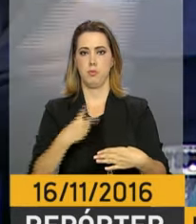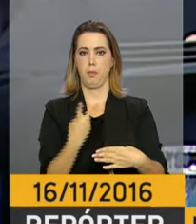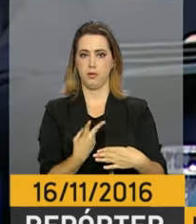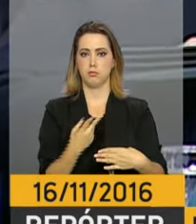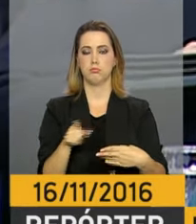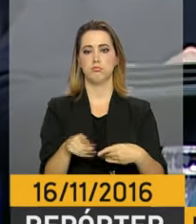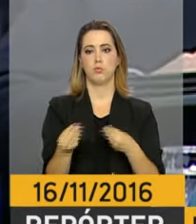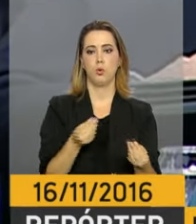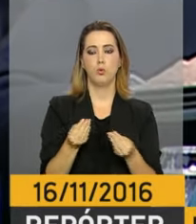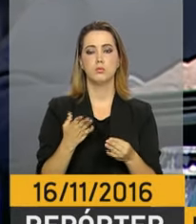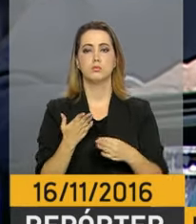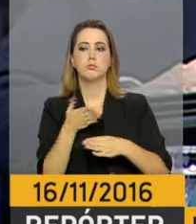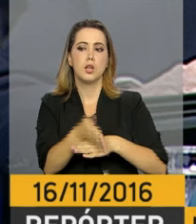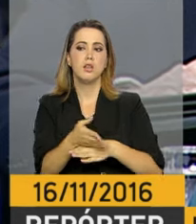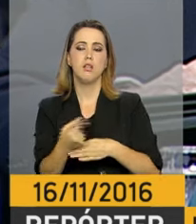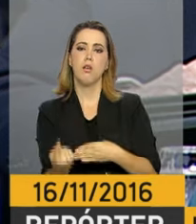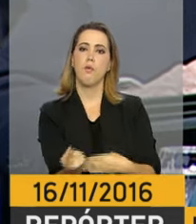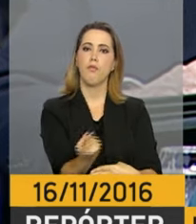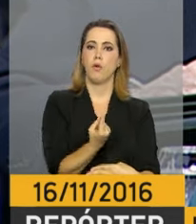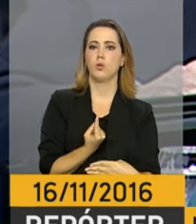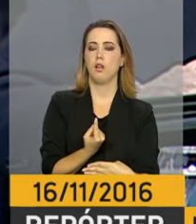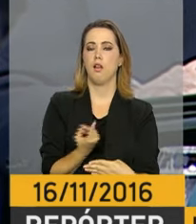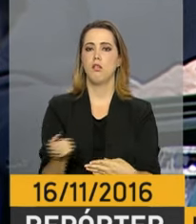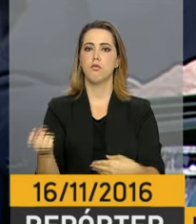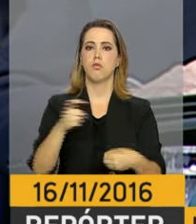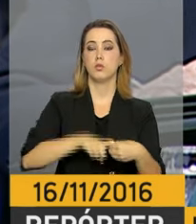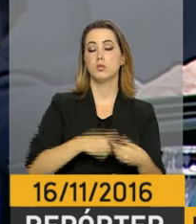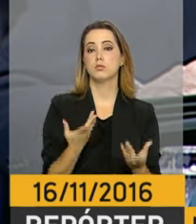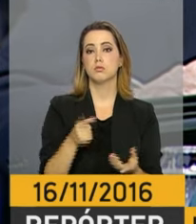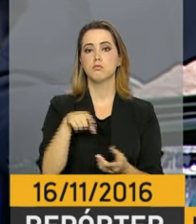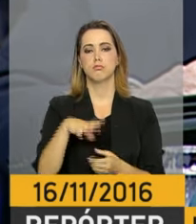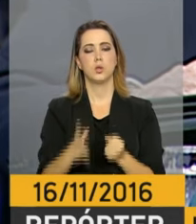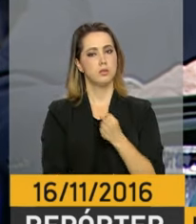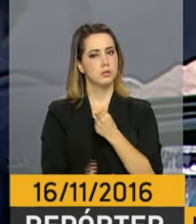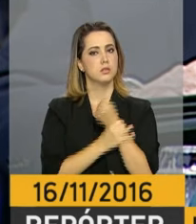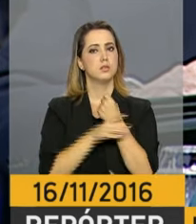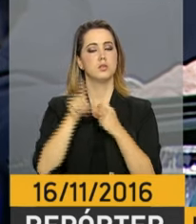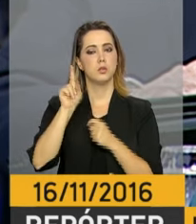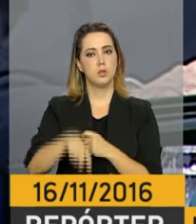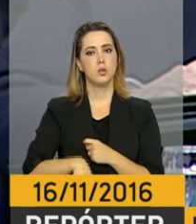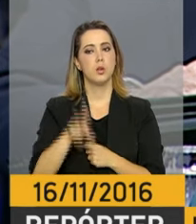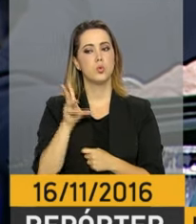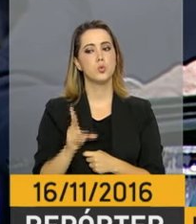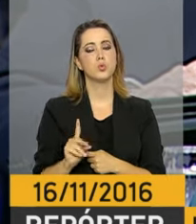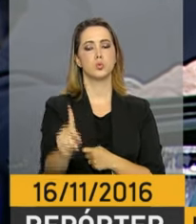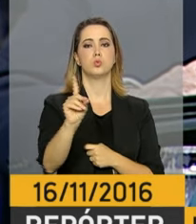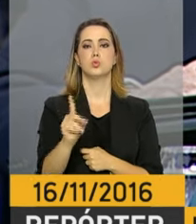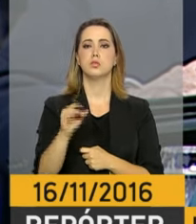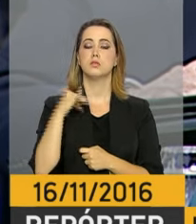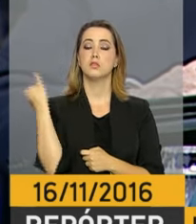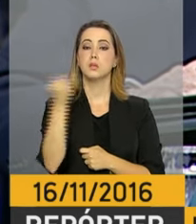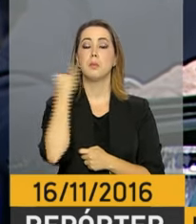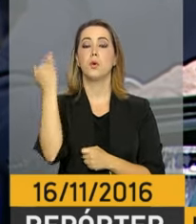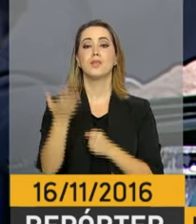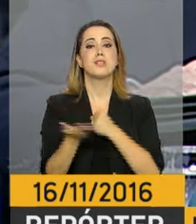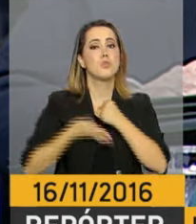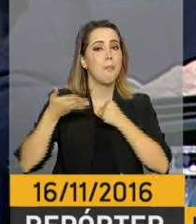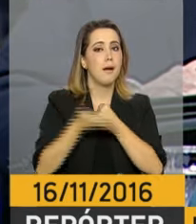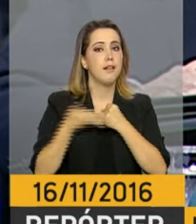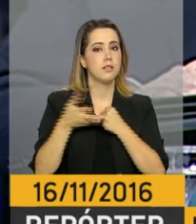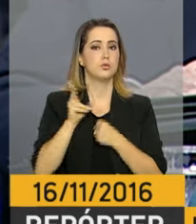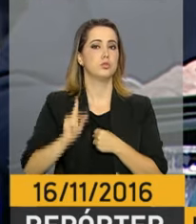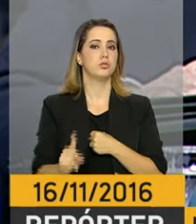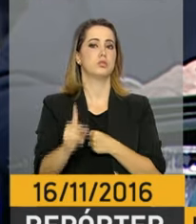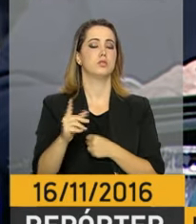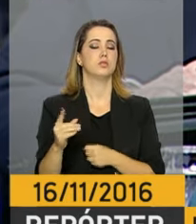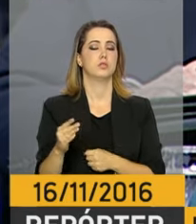ambiente seguro É nas democracias um direito fundamental de cada indivíduo a novidade dos